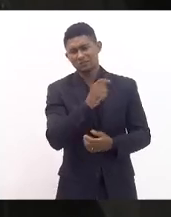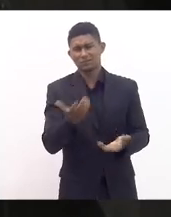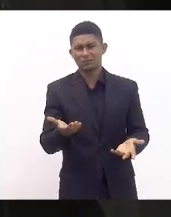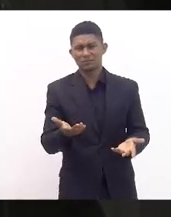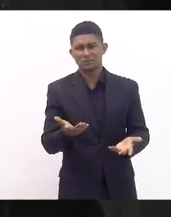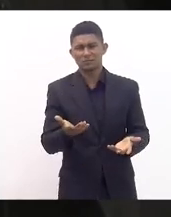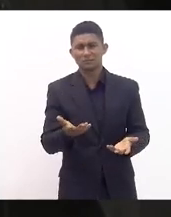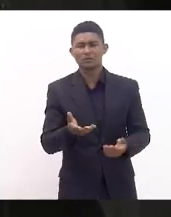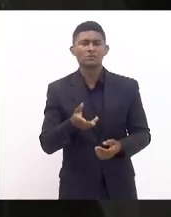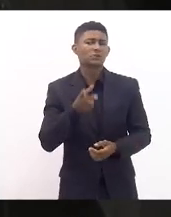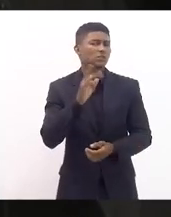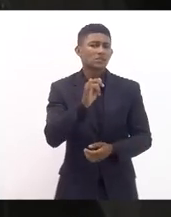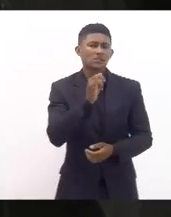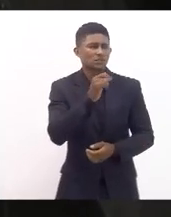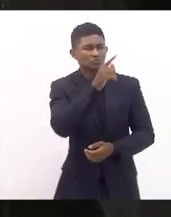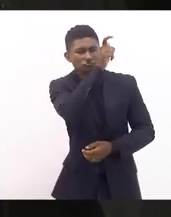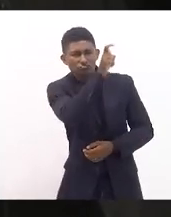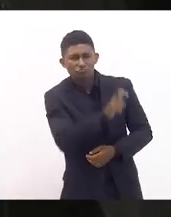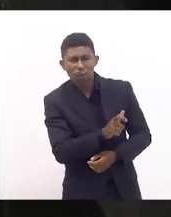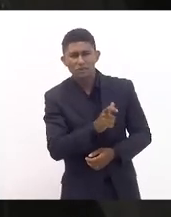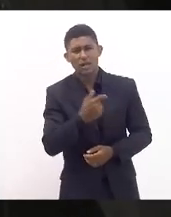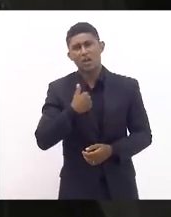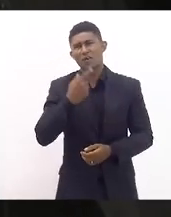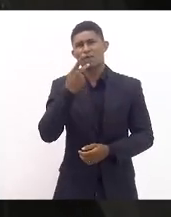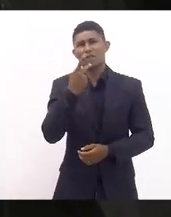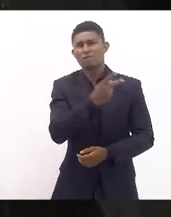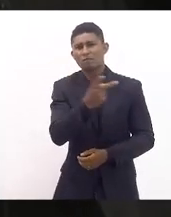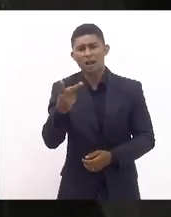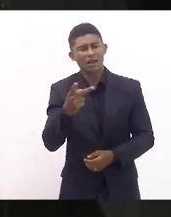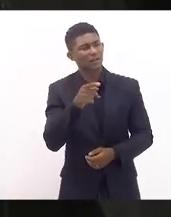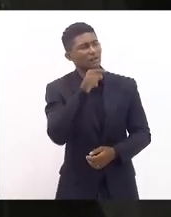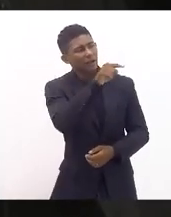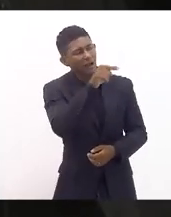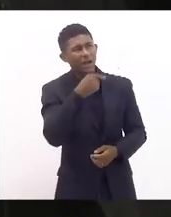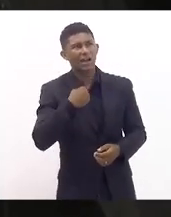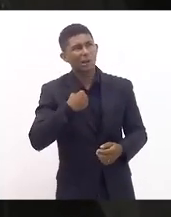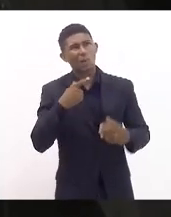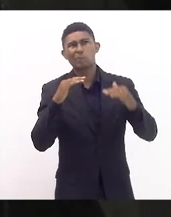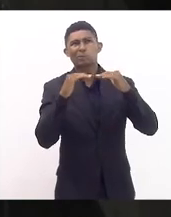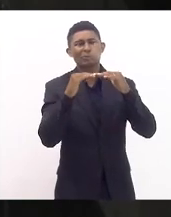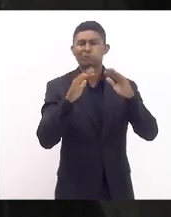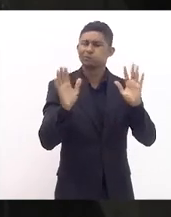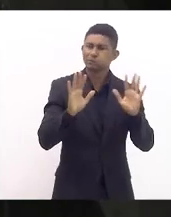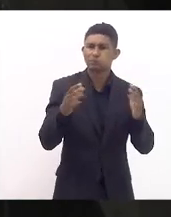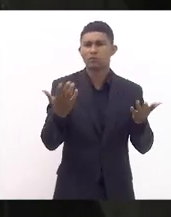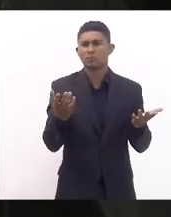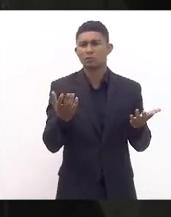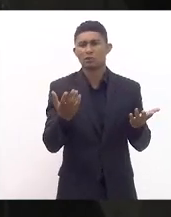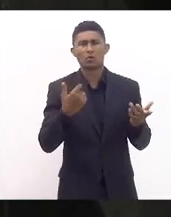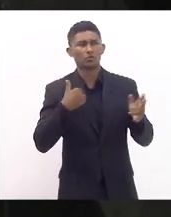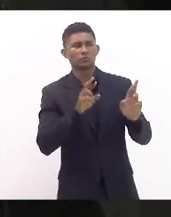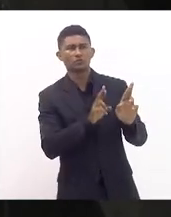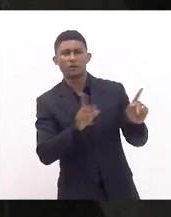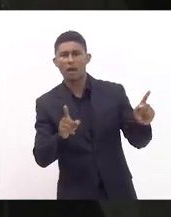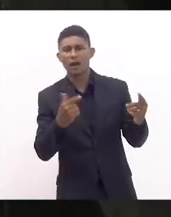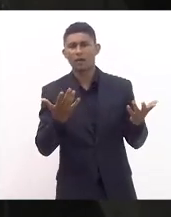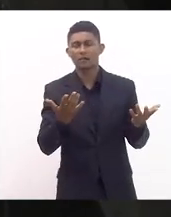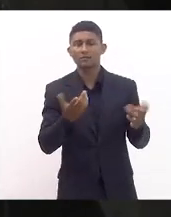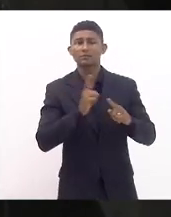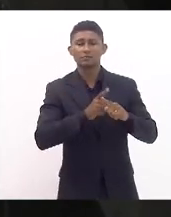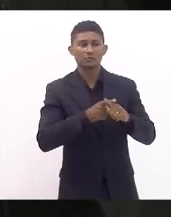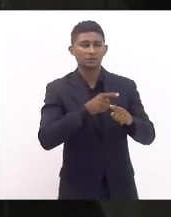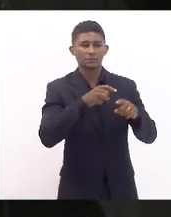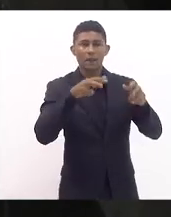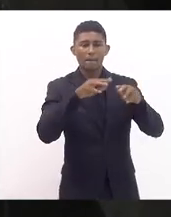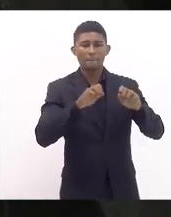não simpatizo com a pessoa, que posso ter diferença com essa pessoa e que, de fato, tenho, porque me fez muito mal